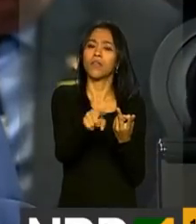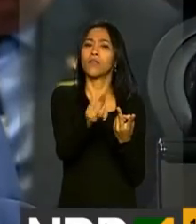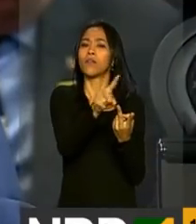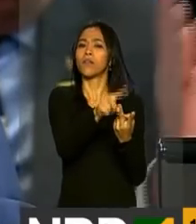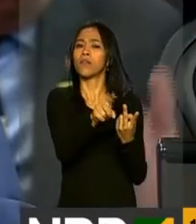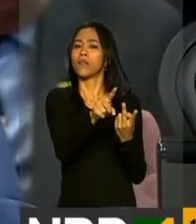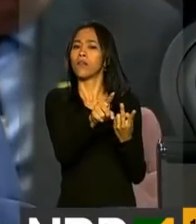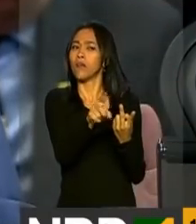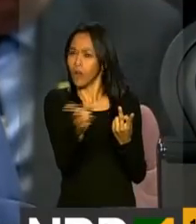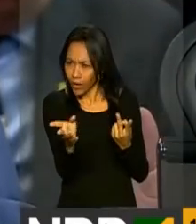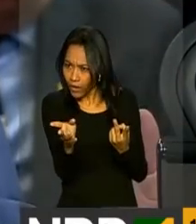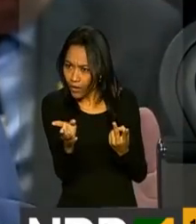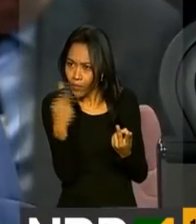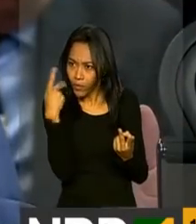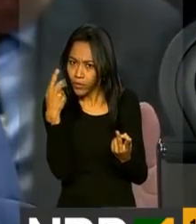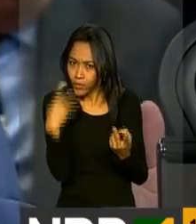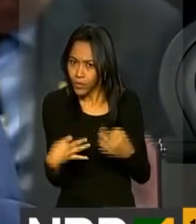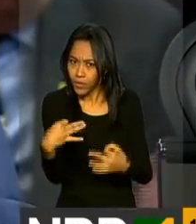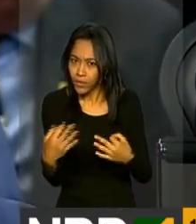justiça